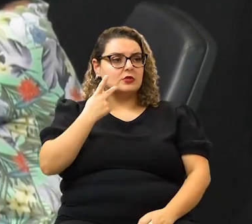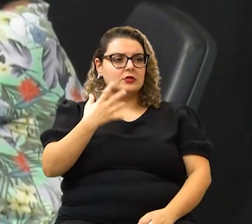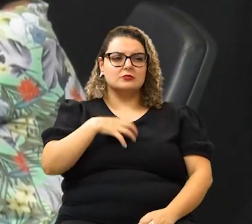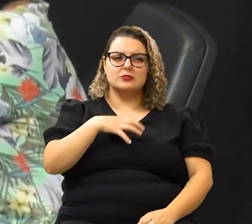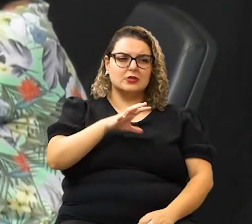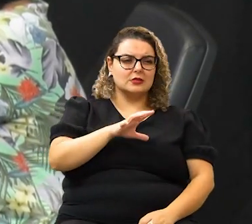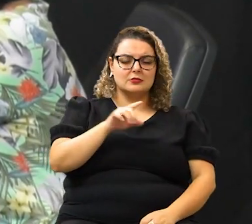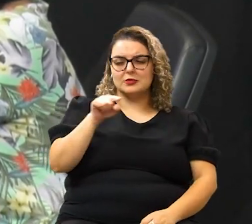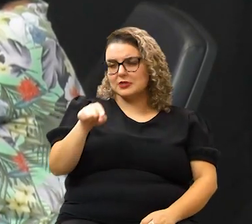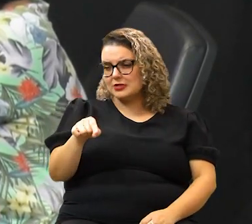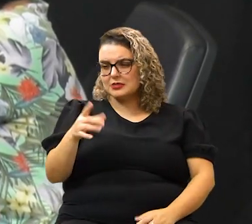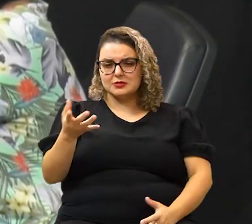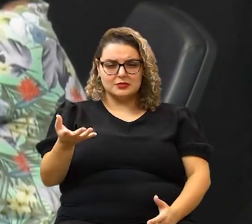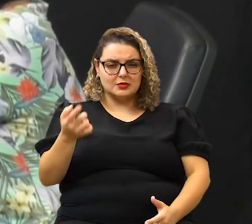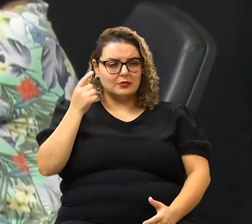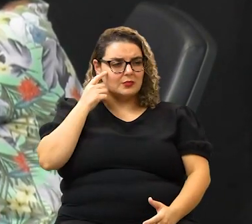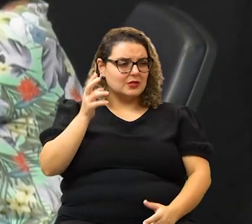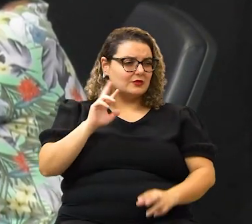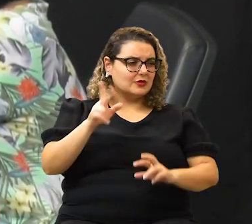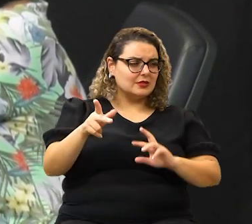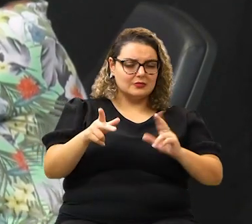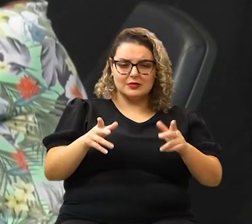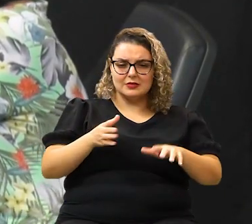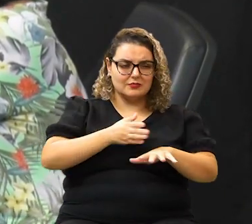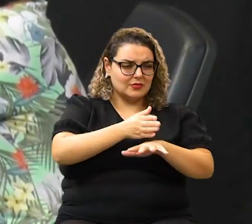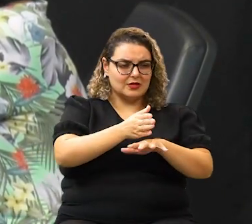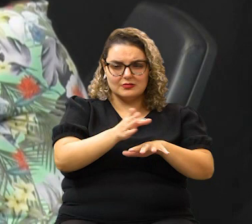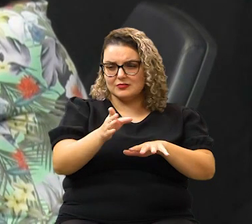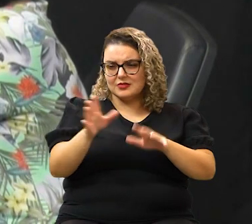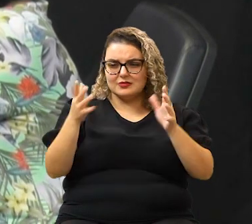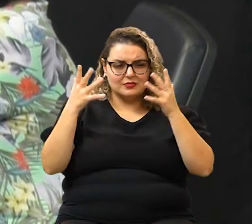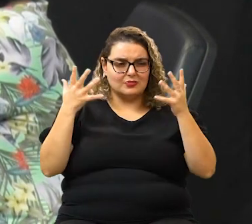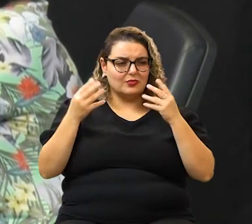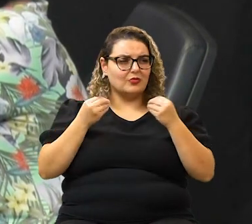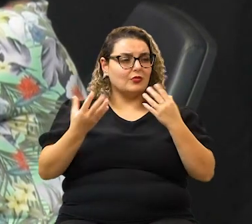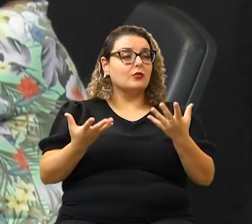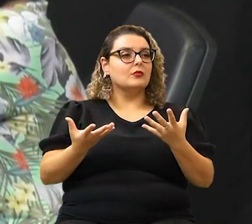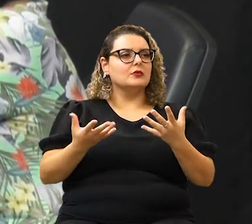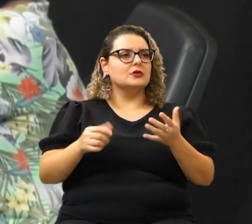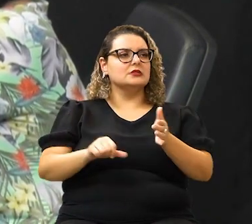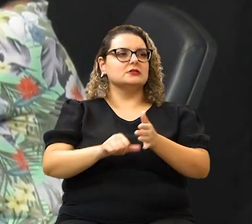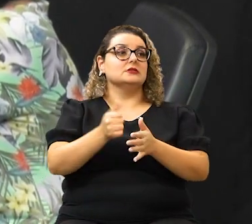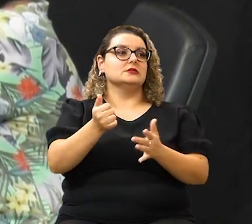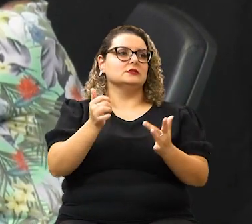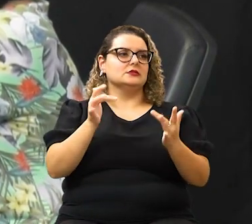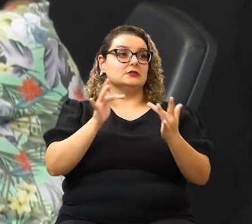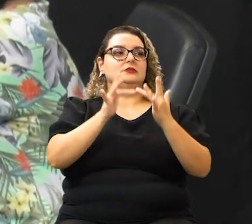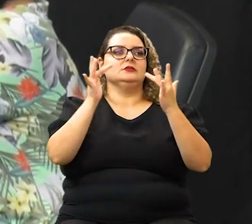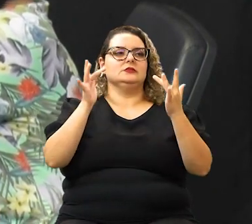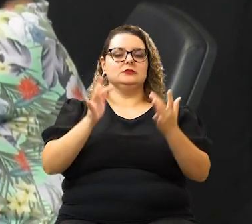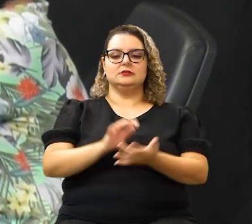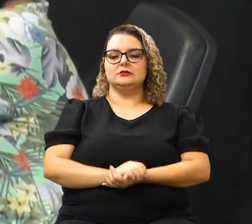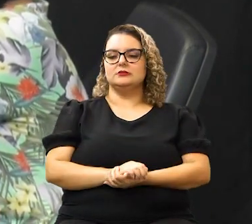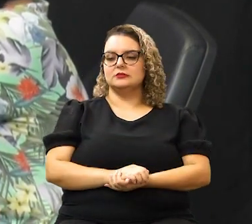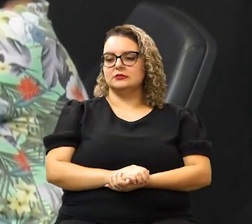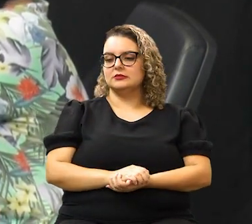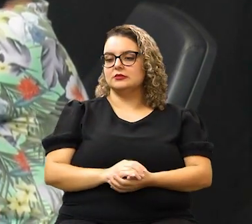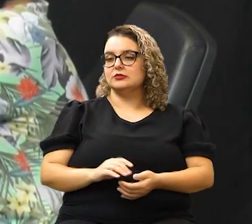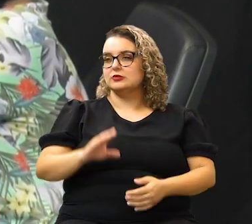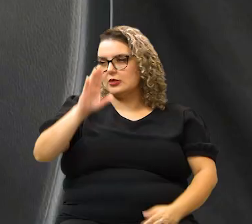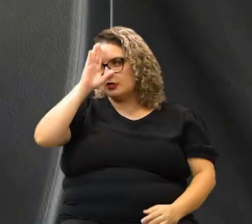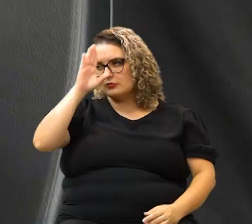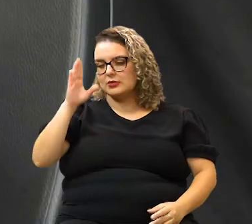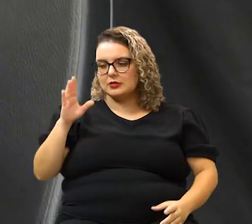que esse era o caminho, agora eu vejo que não é. Como foi esse impacto? Acho que o principal impacto foi ser a única mulher.